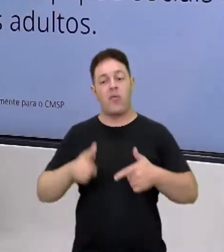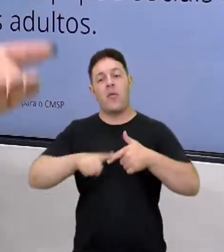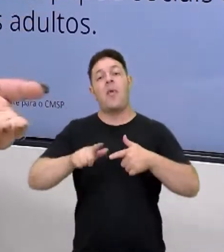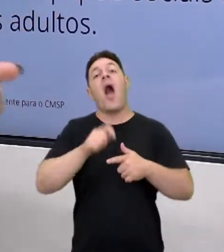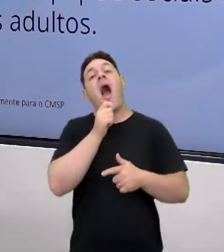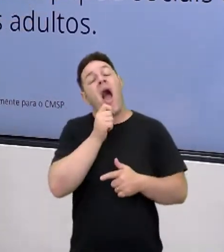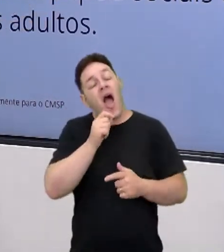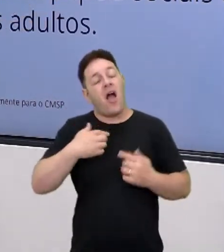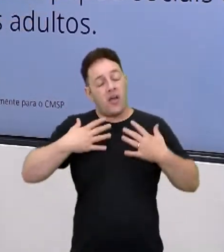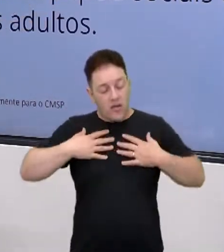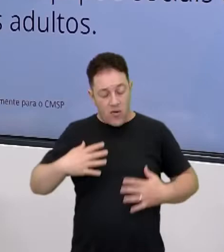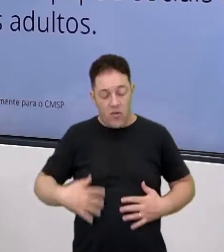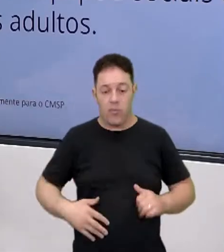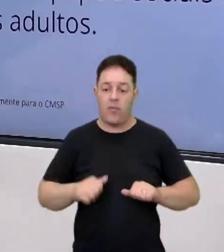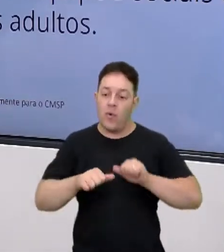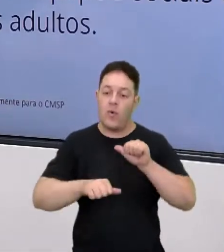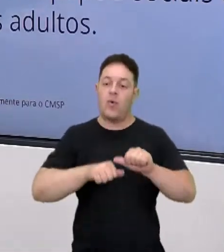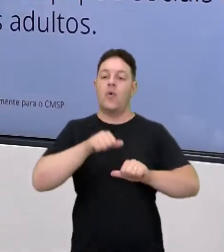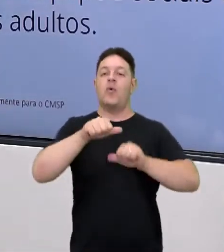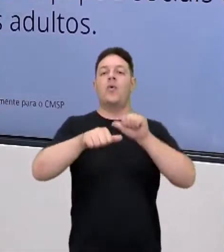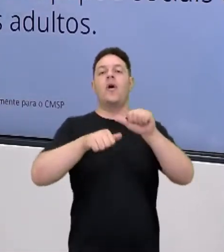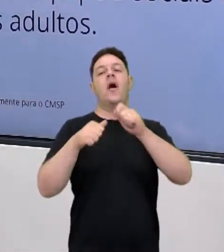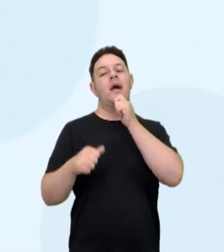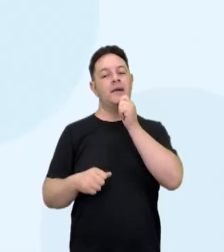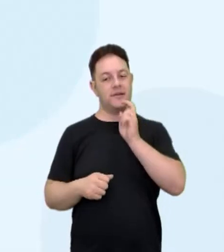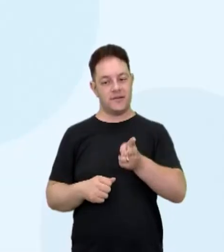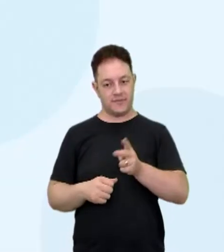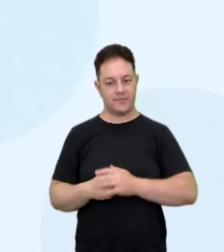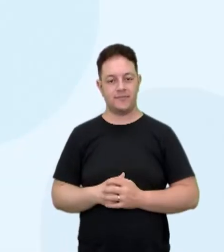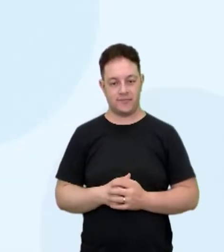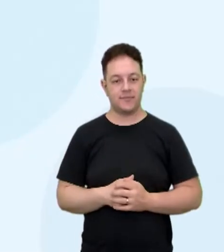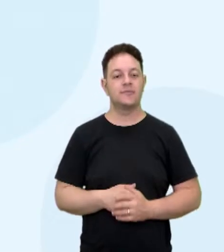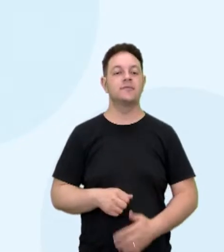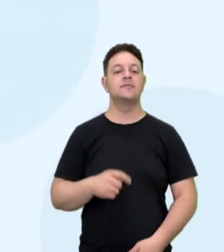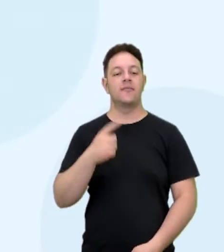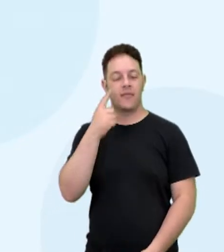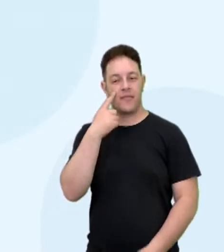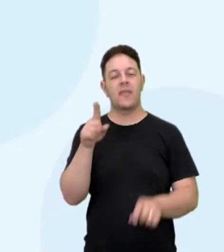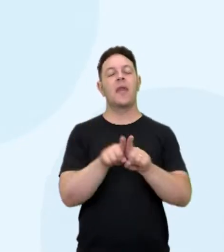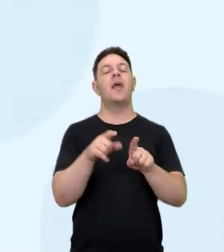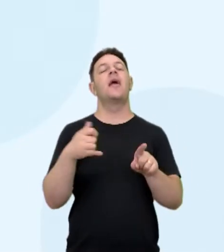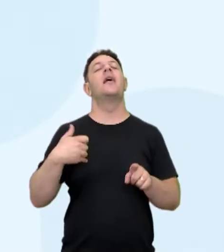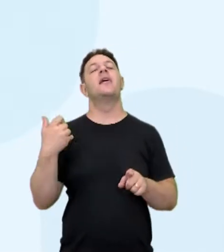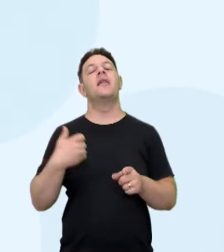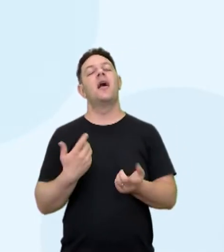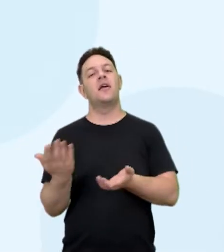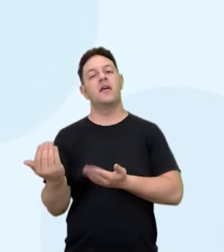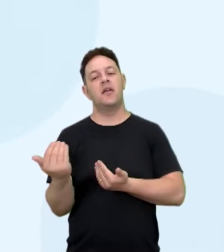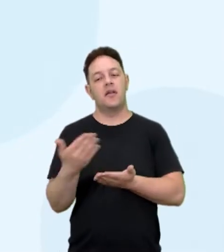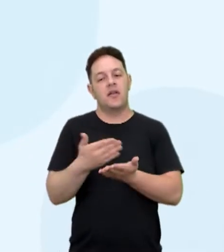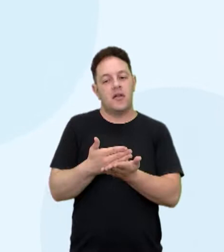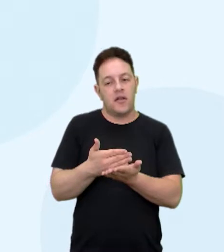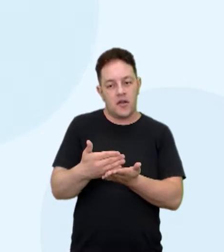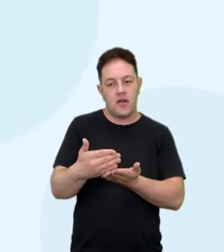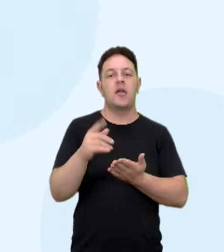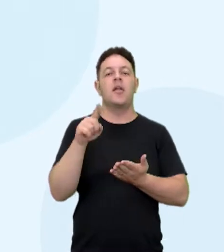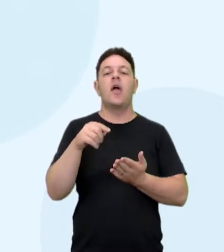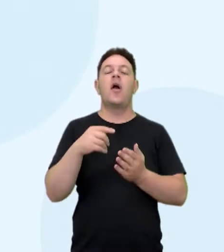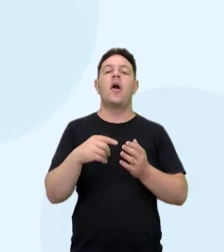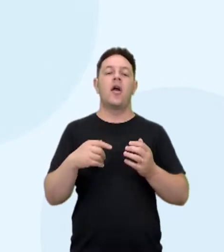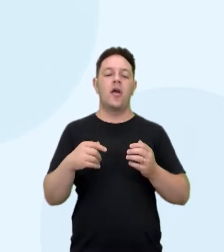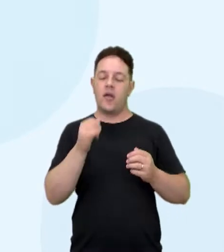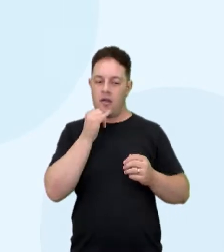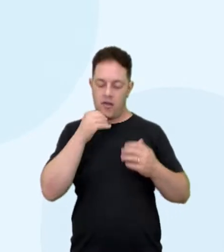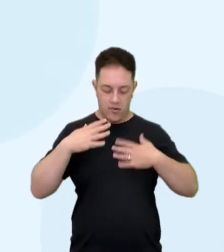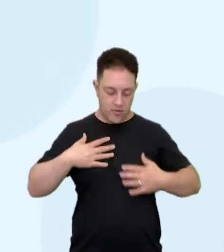está em processo de formação. Você tem também o início da puberdade e o fim do crescimento físico. Então, a